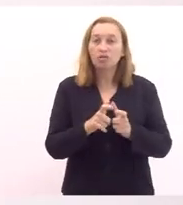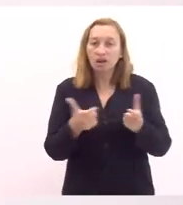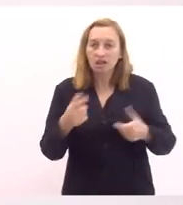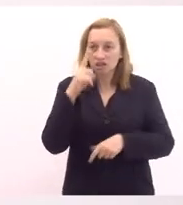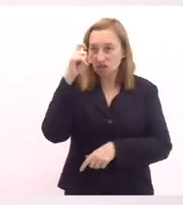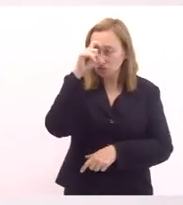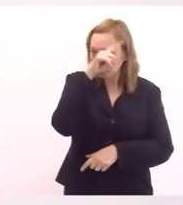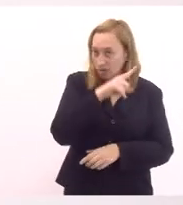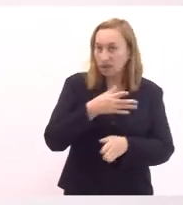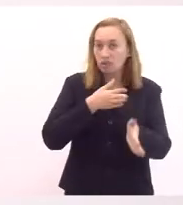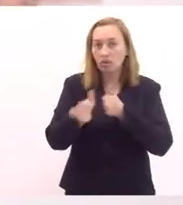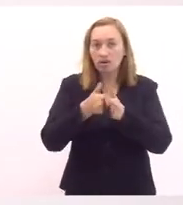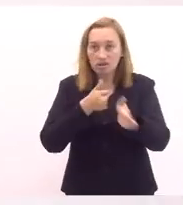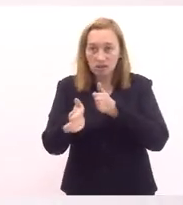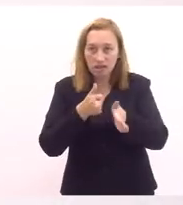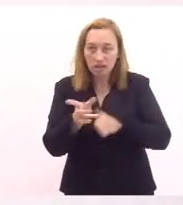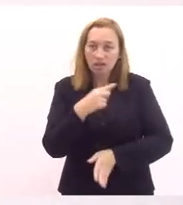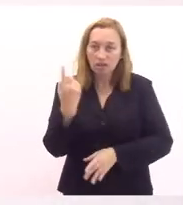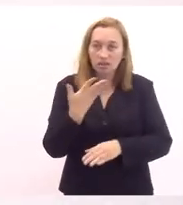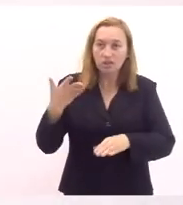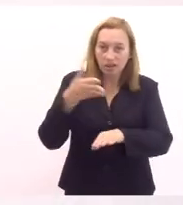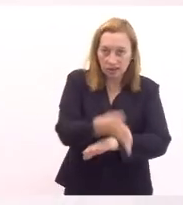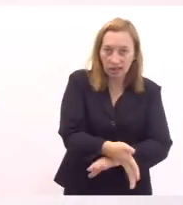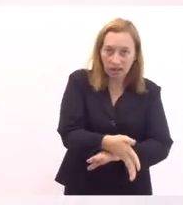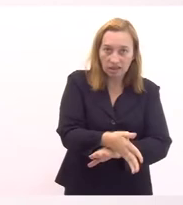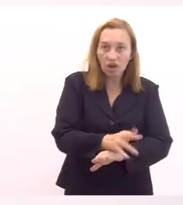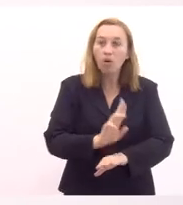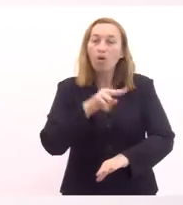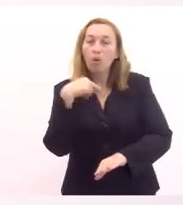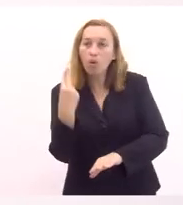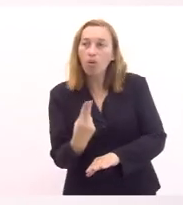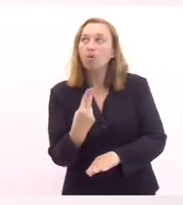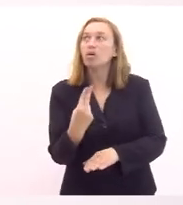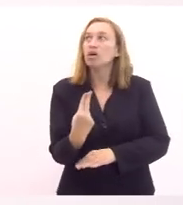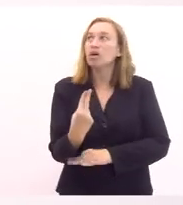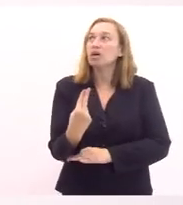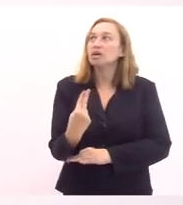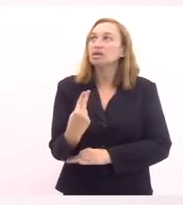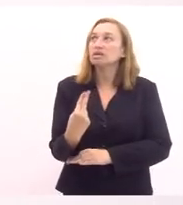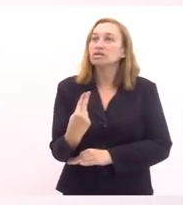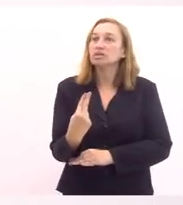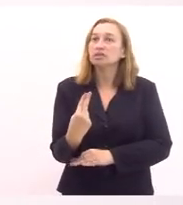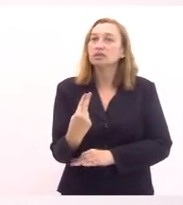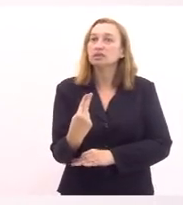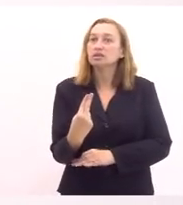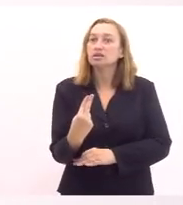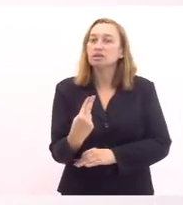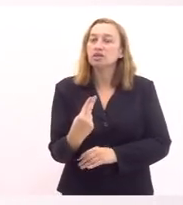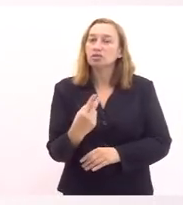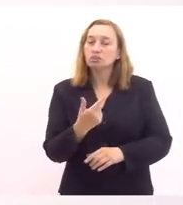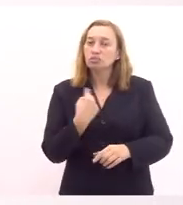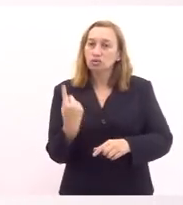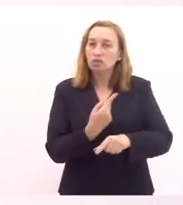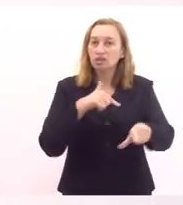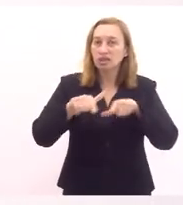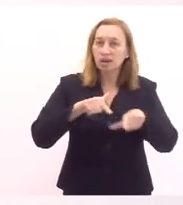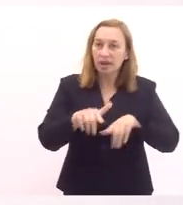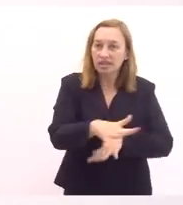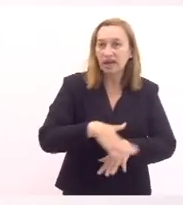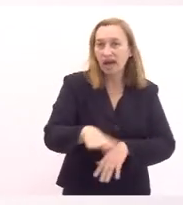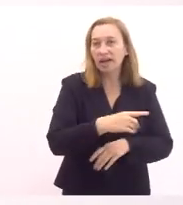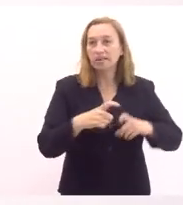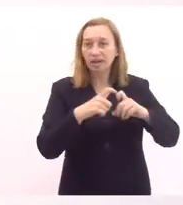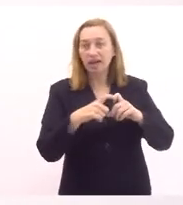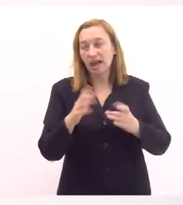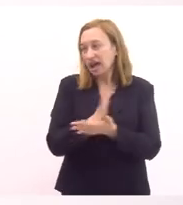dificuldade no acesso na nossa entrada né ou mesmo na produção do nosso trabalho dentro do espaço médico